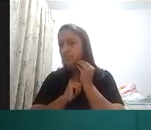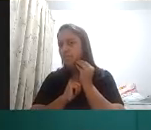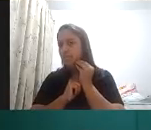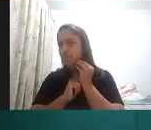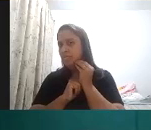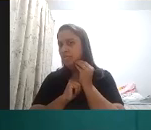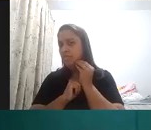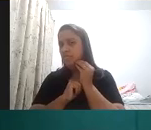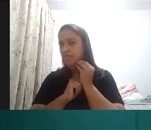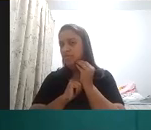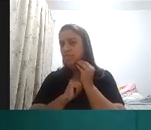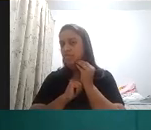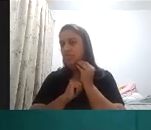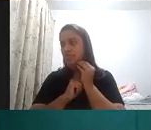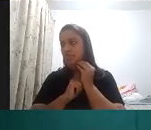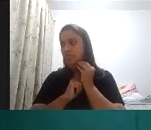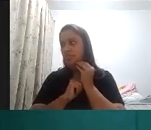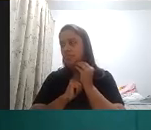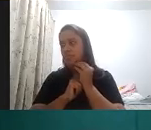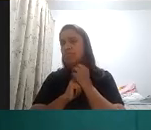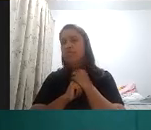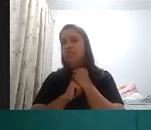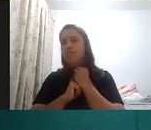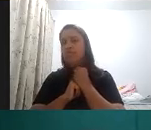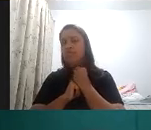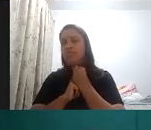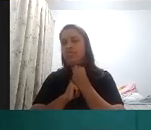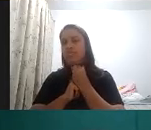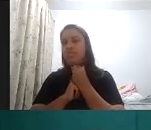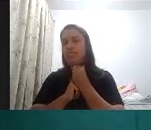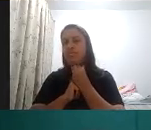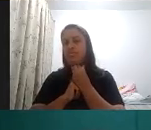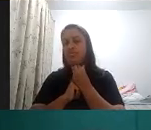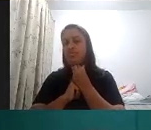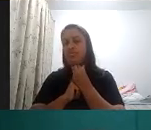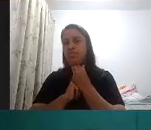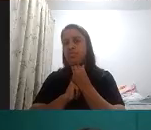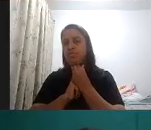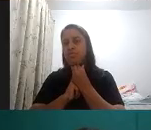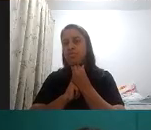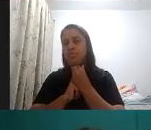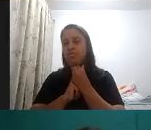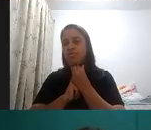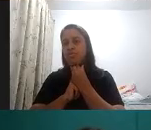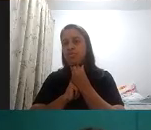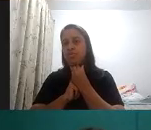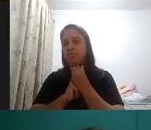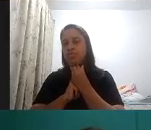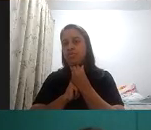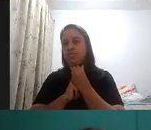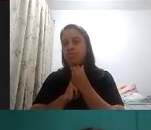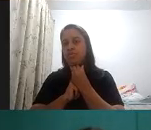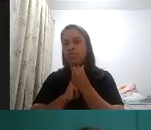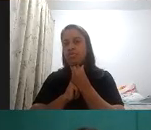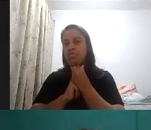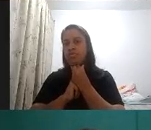Né? Vai ser um trabalho à parte ou dentro da própria avaliação final? Pode anexar junto, que aí fica tudo junto para eu corrigir, fica mais fácil. Coloca, beleza. faz